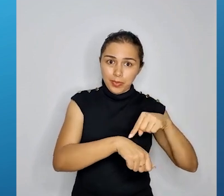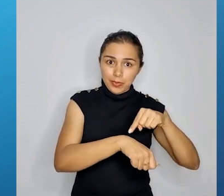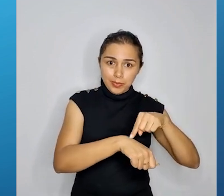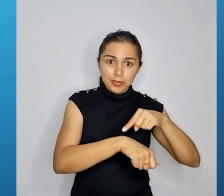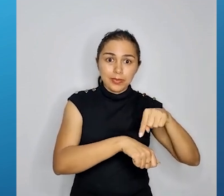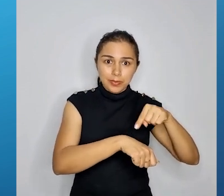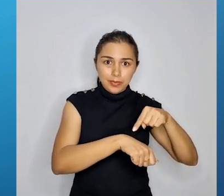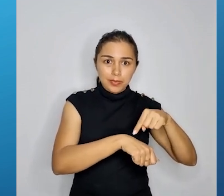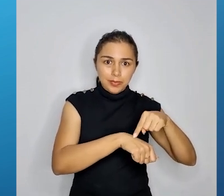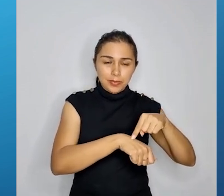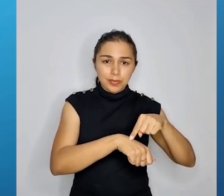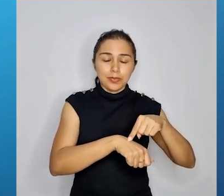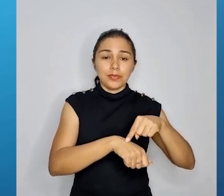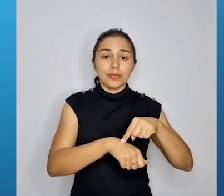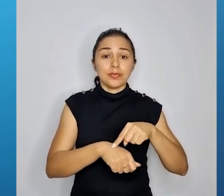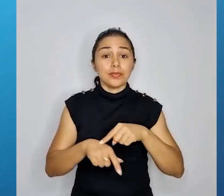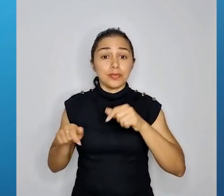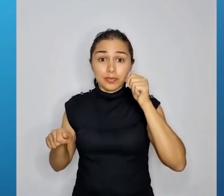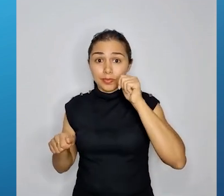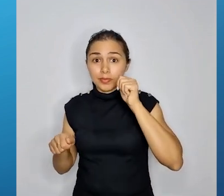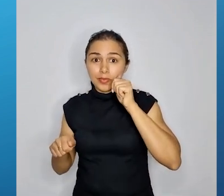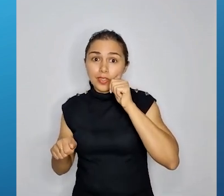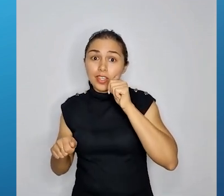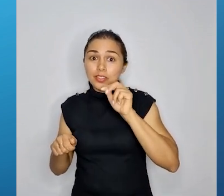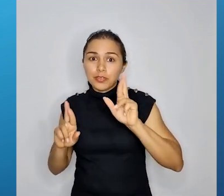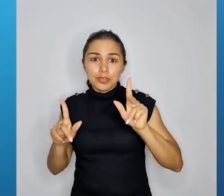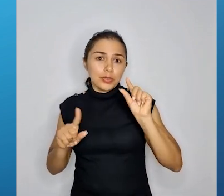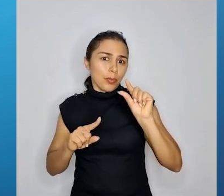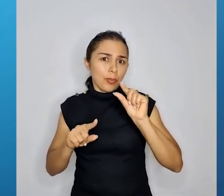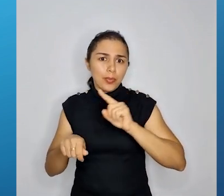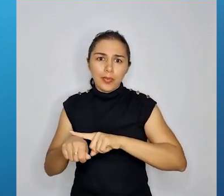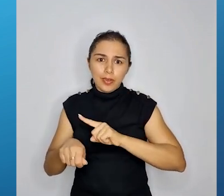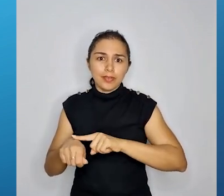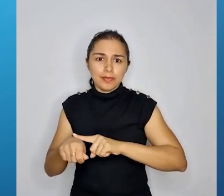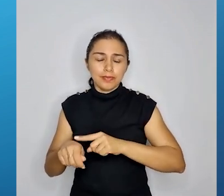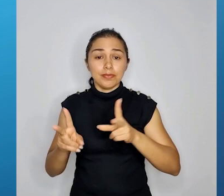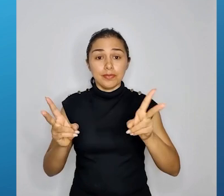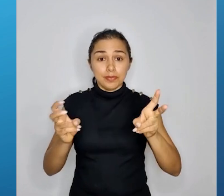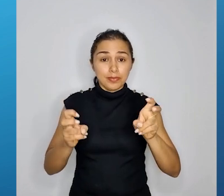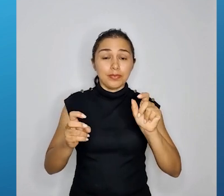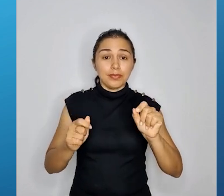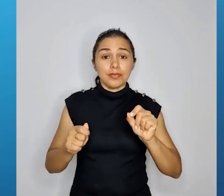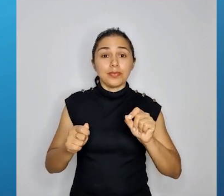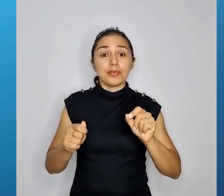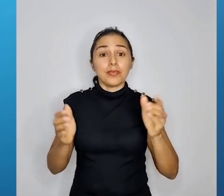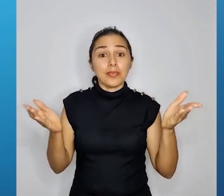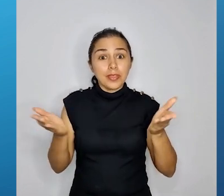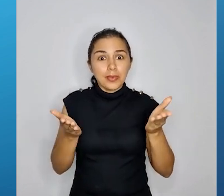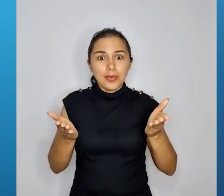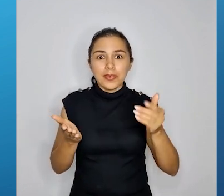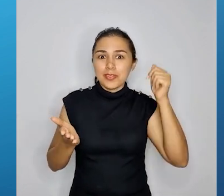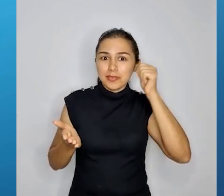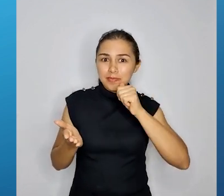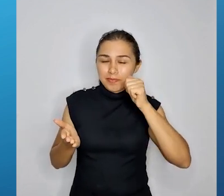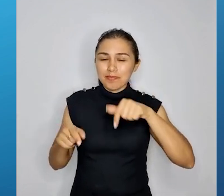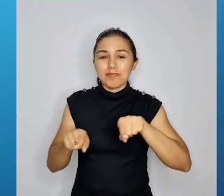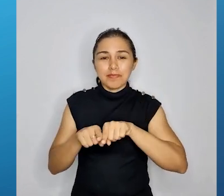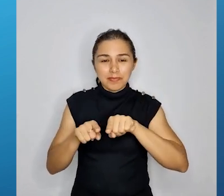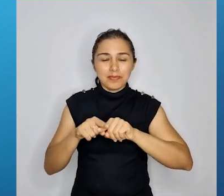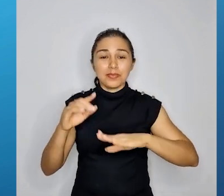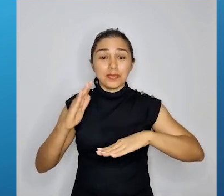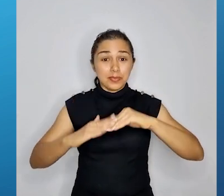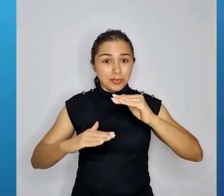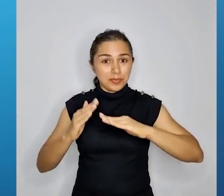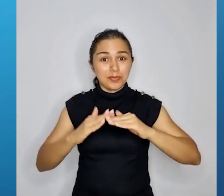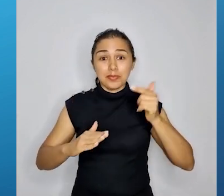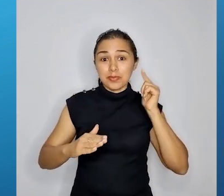aonde com esse tempo a gente observa esse crescimento da presença maciça e profissional das atletas